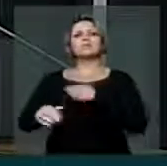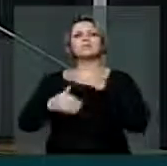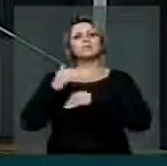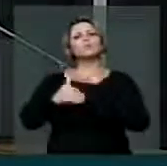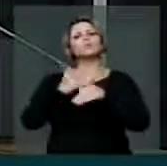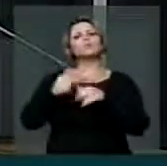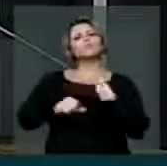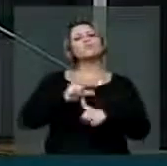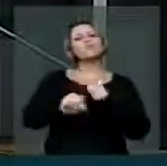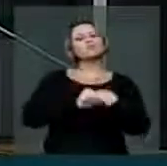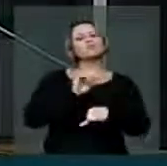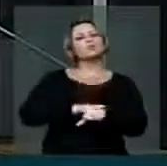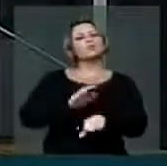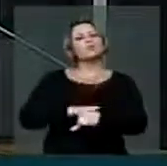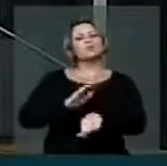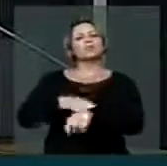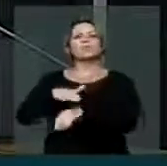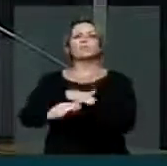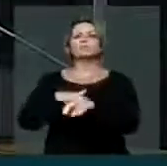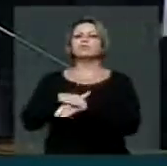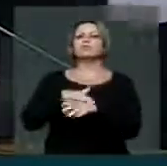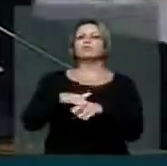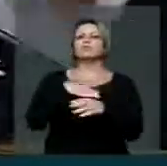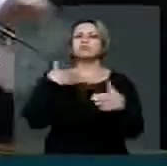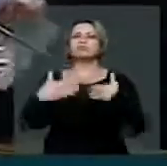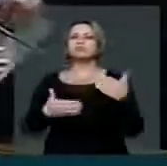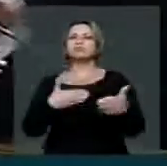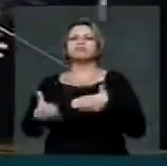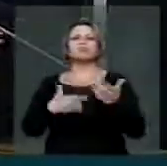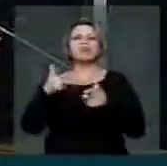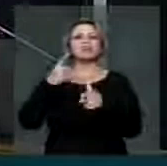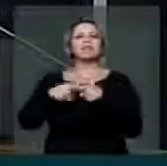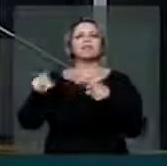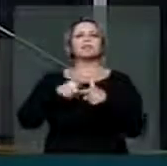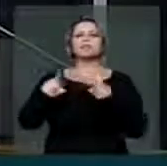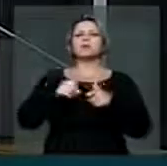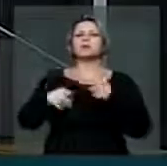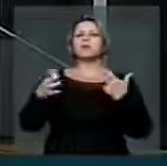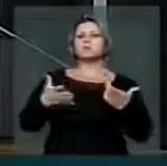o tempo dessa conversa em que o nosso problema